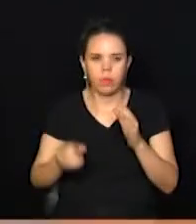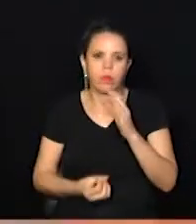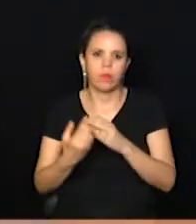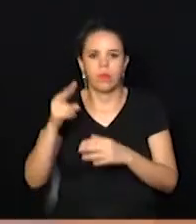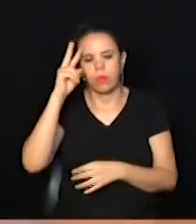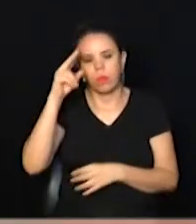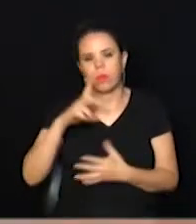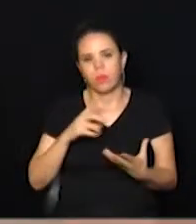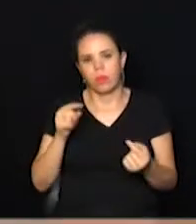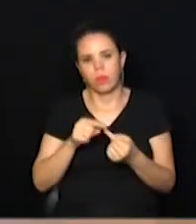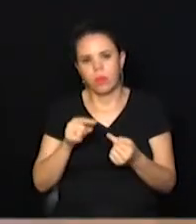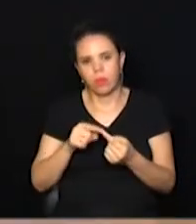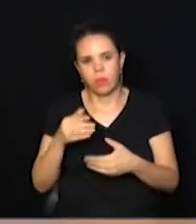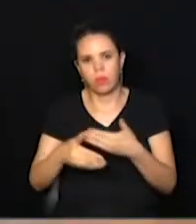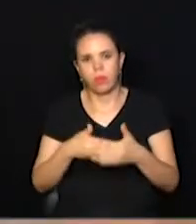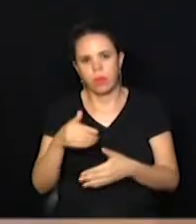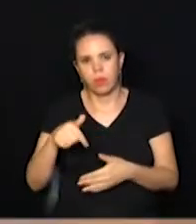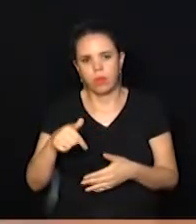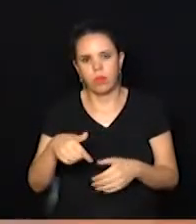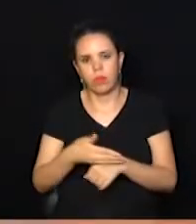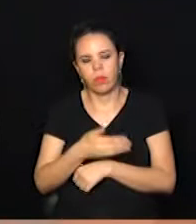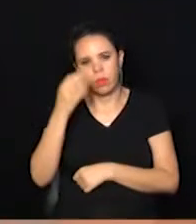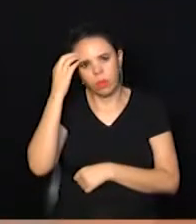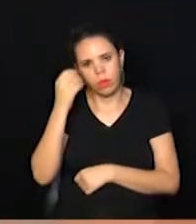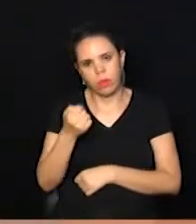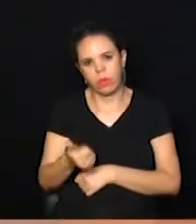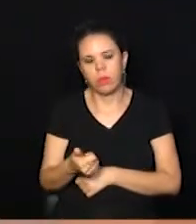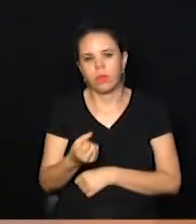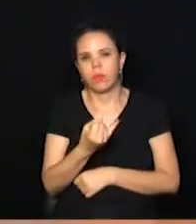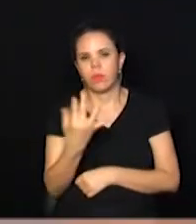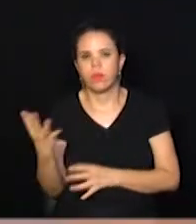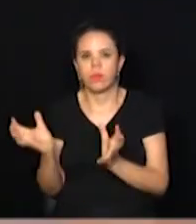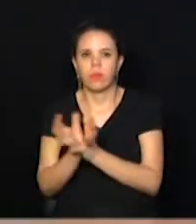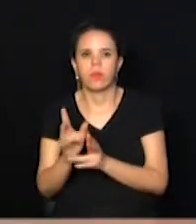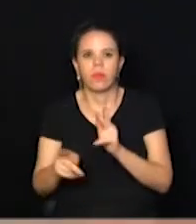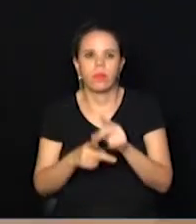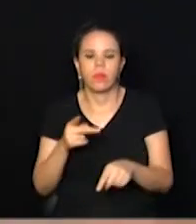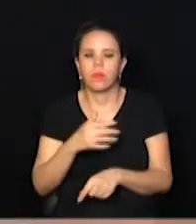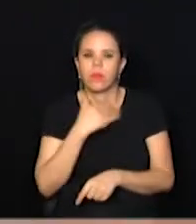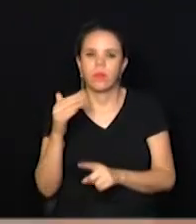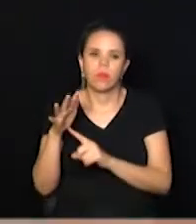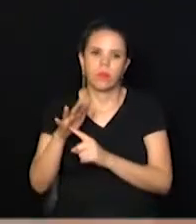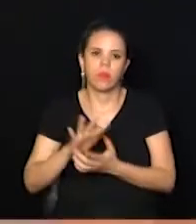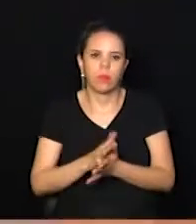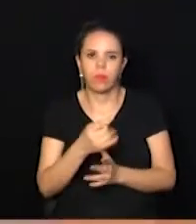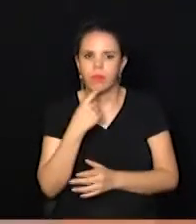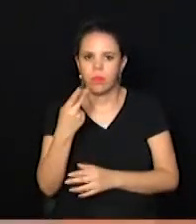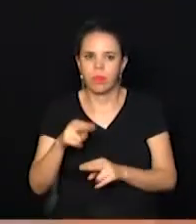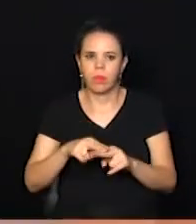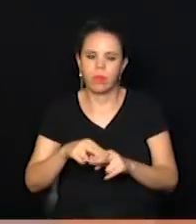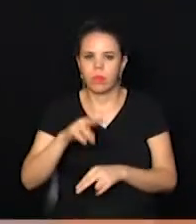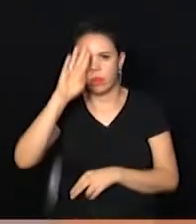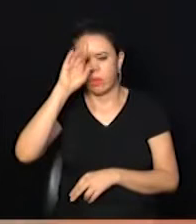mas tinha muito a ver também com o processo que levou aqui quase 2/3 da população vitimada, né, aqui em Campinas, em razão da febre